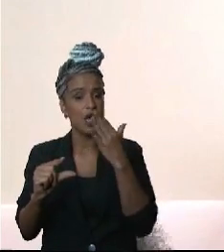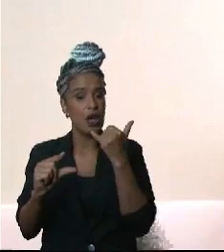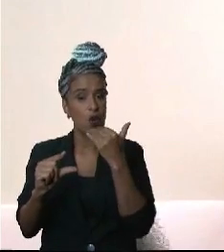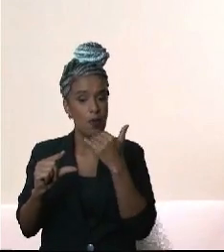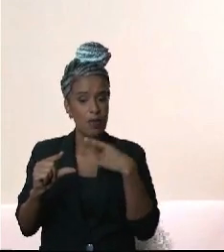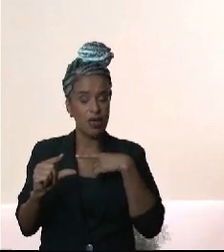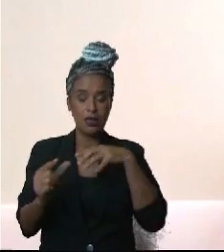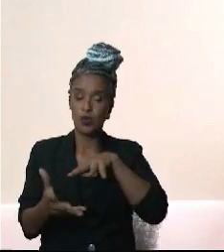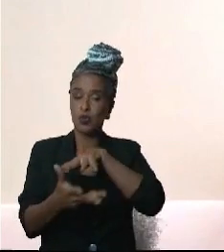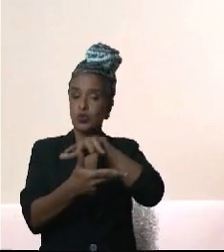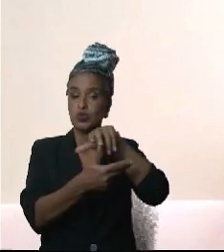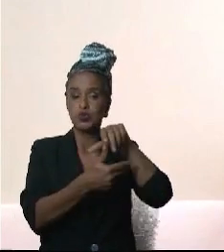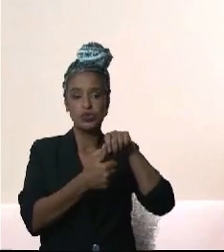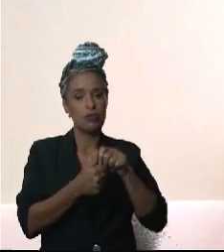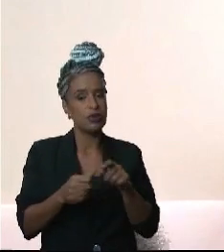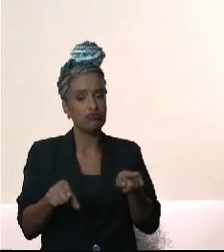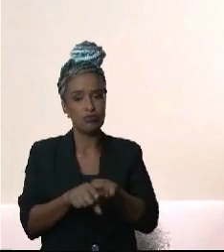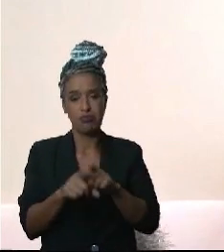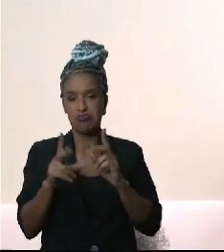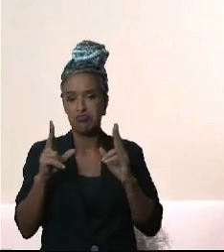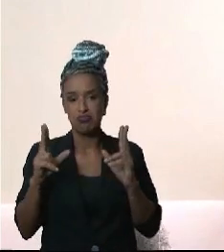nível mundial. E isso...